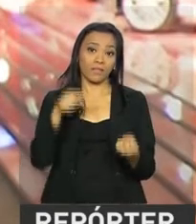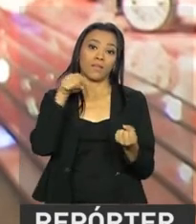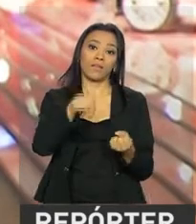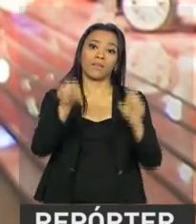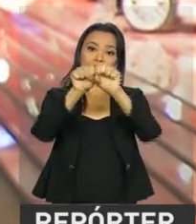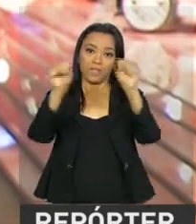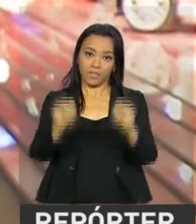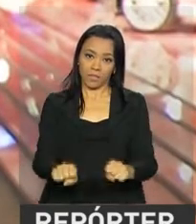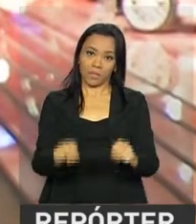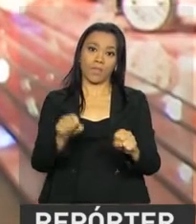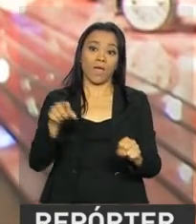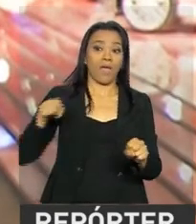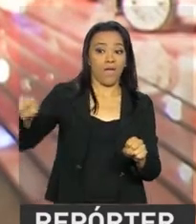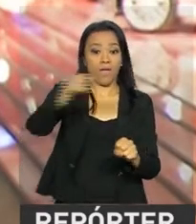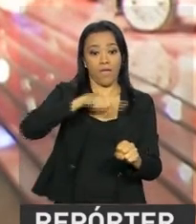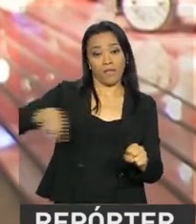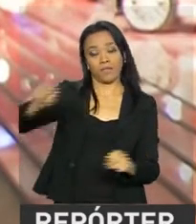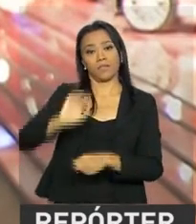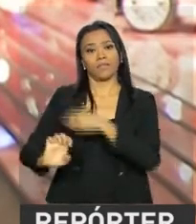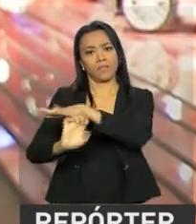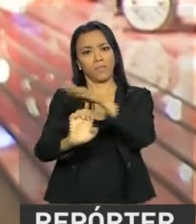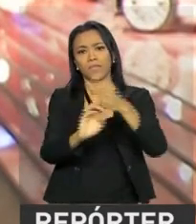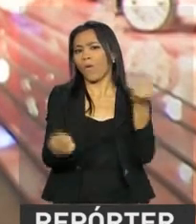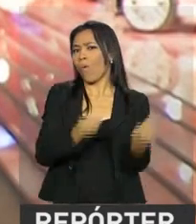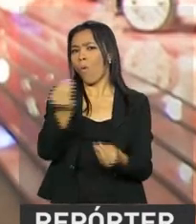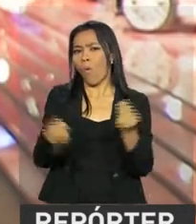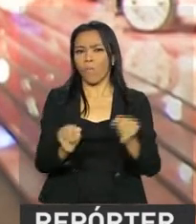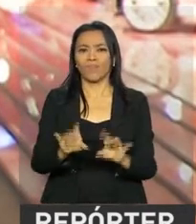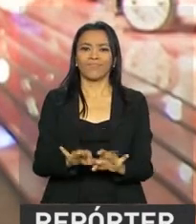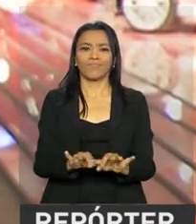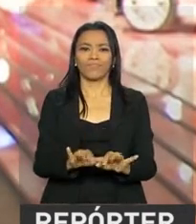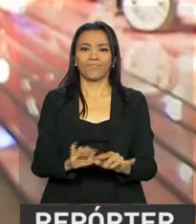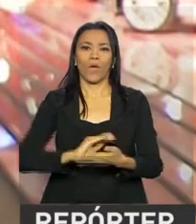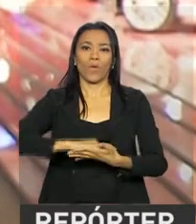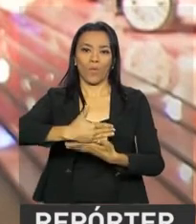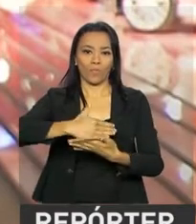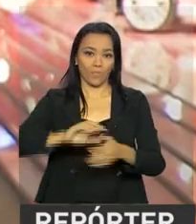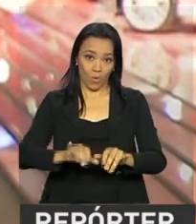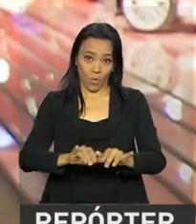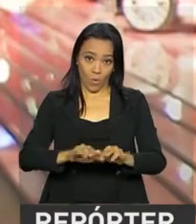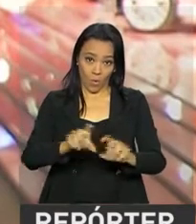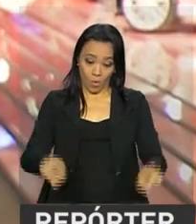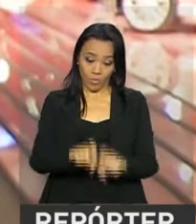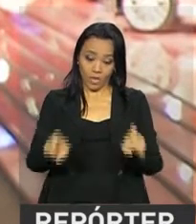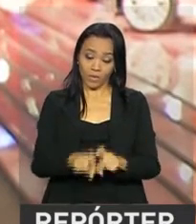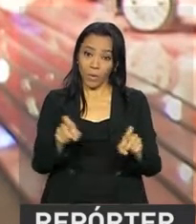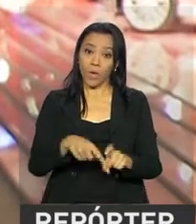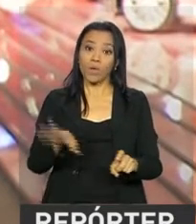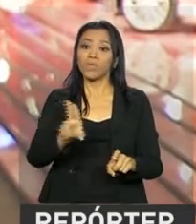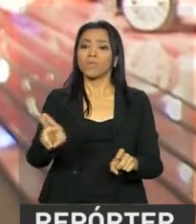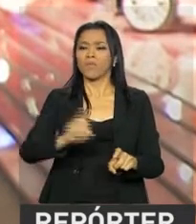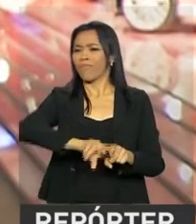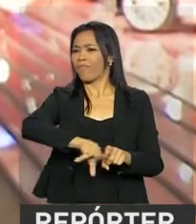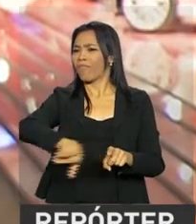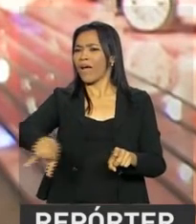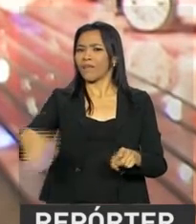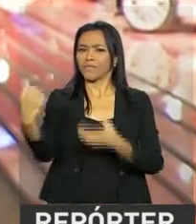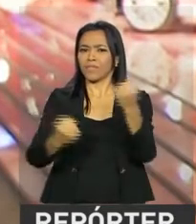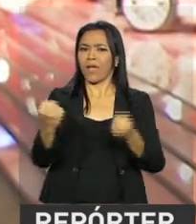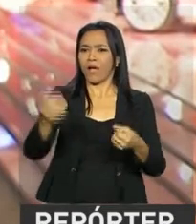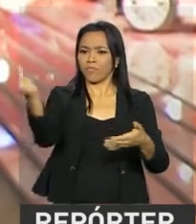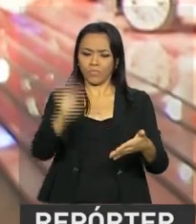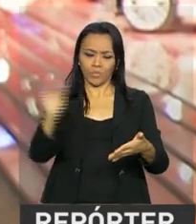No caso delas, o acesso vai ser por meio de computadores. Lá vão ter opção de cadastrar frotas com milhares de veículos